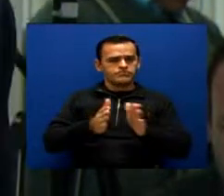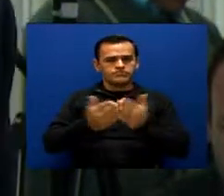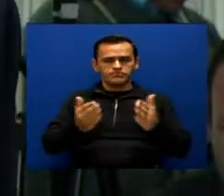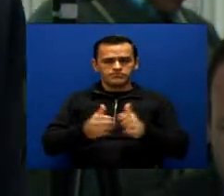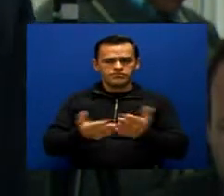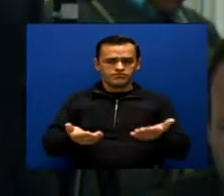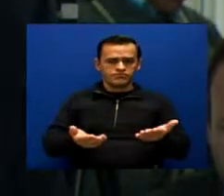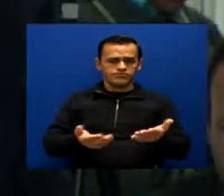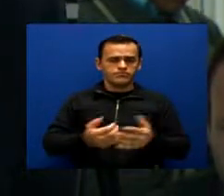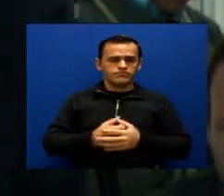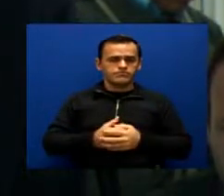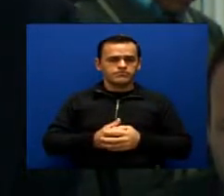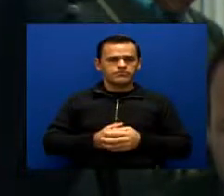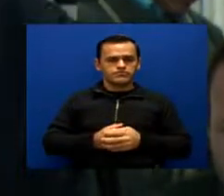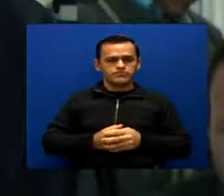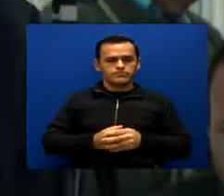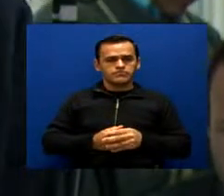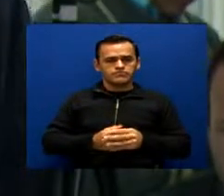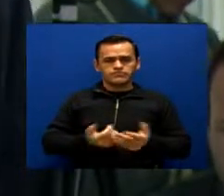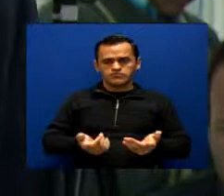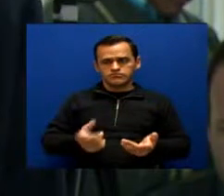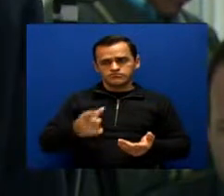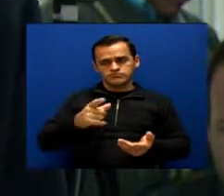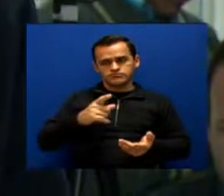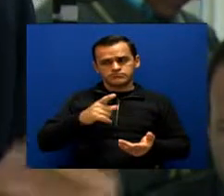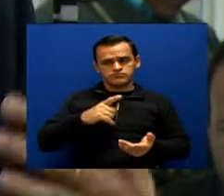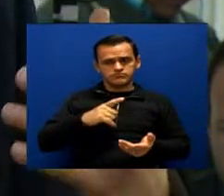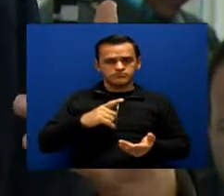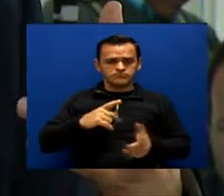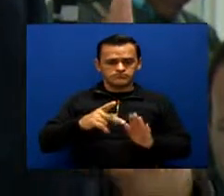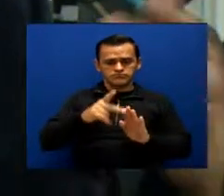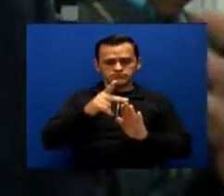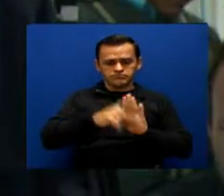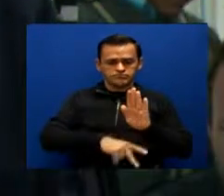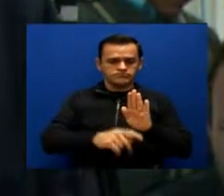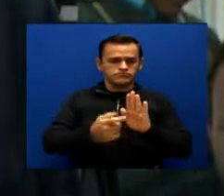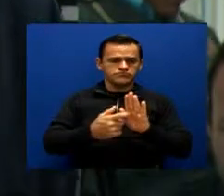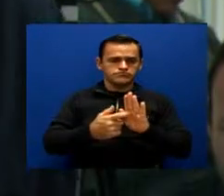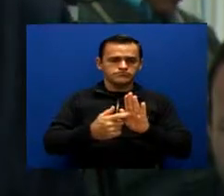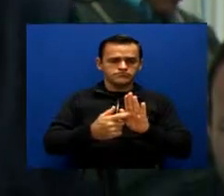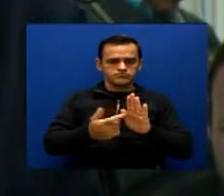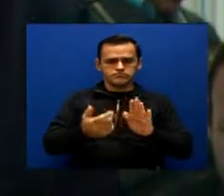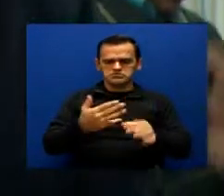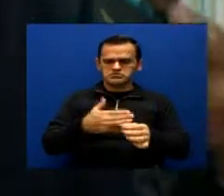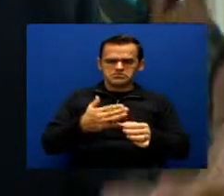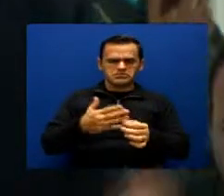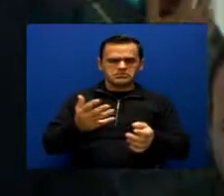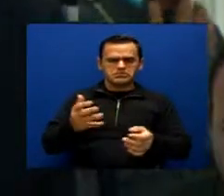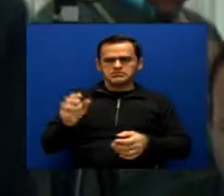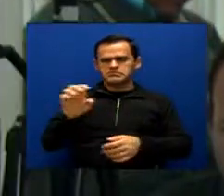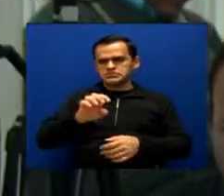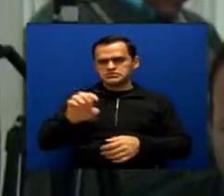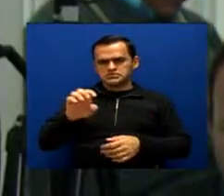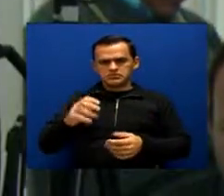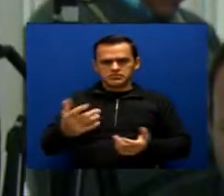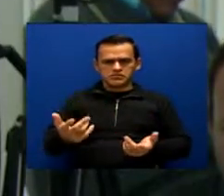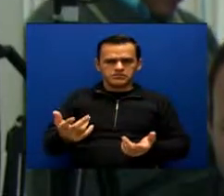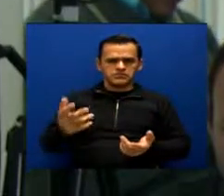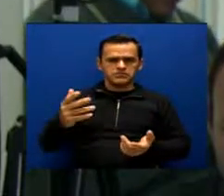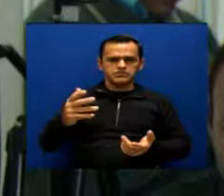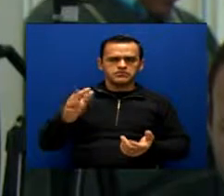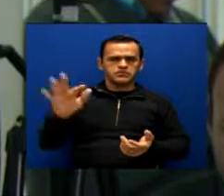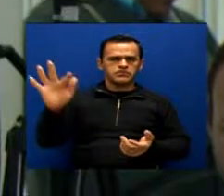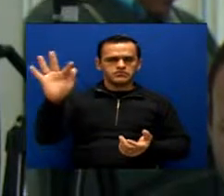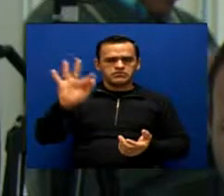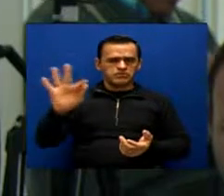a esses, ser atendido por esses projetos, quer municipais, estaduais ou federais.